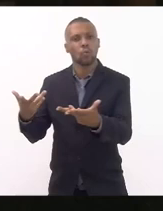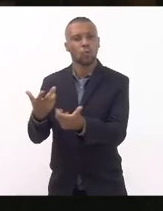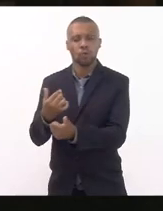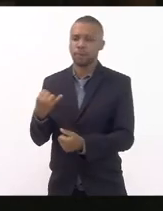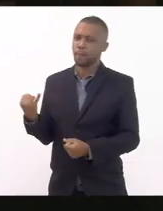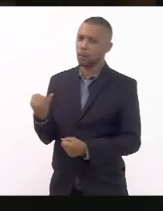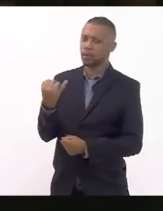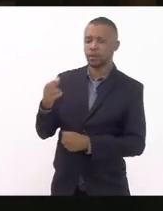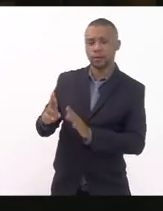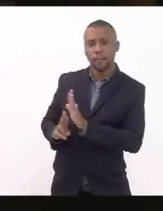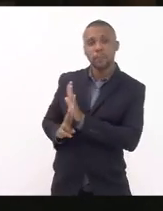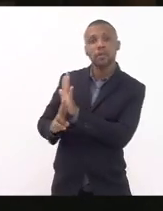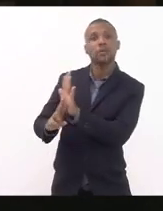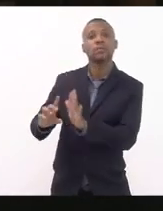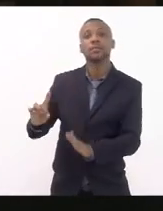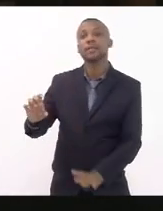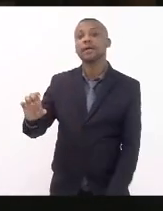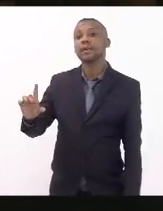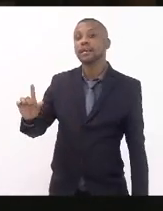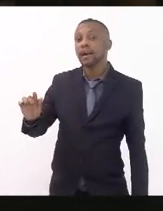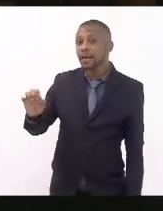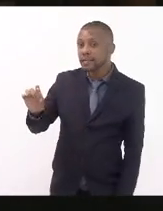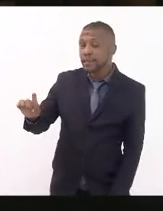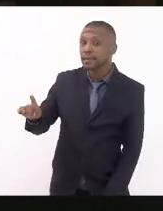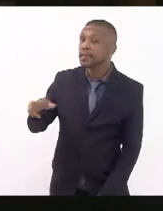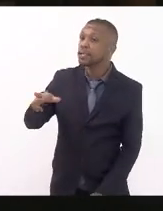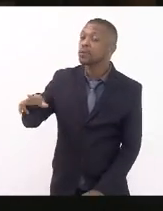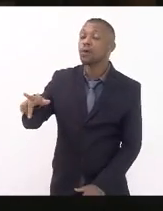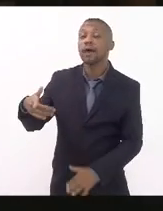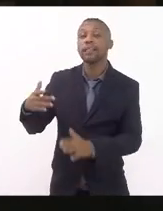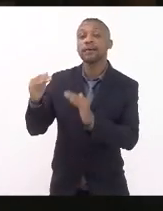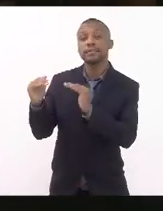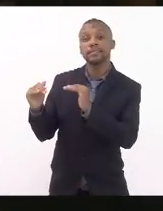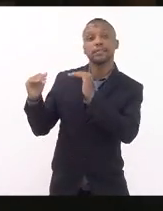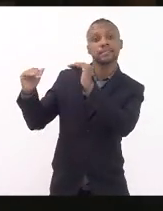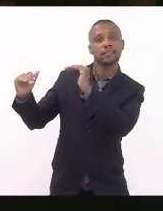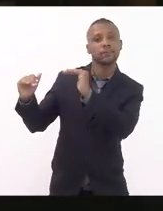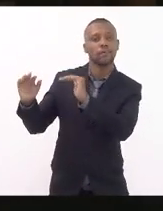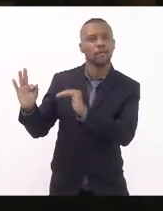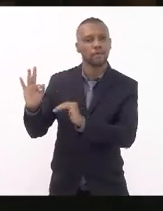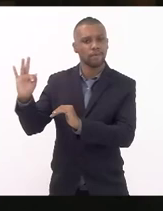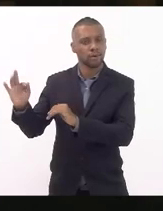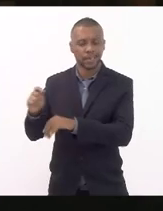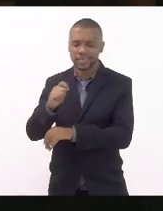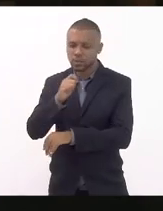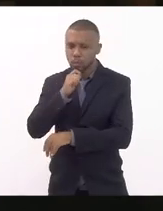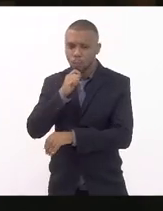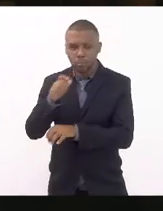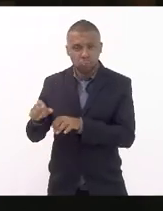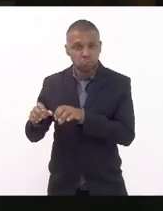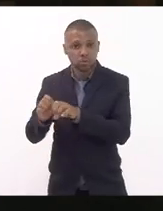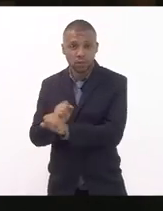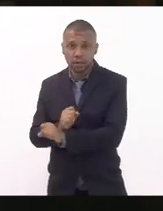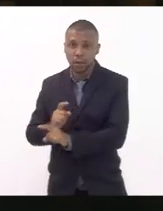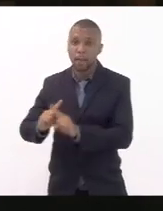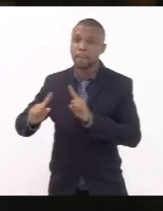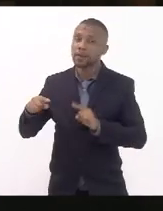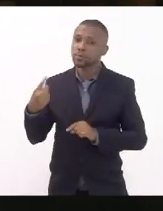Degase, que não era de nível superior. Mas a gente sabe que tem muitos